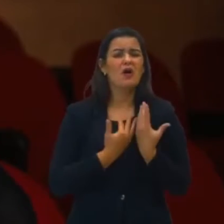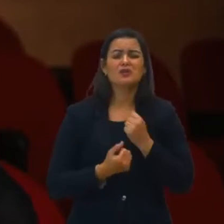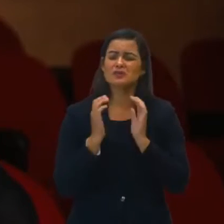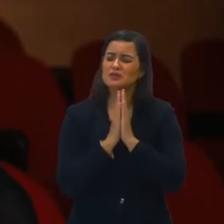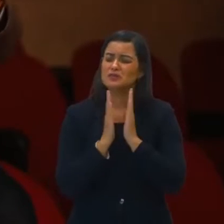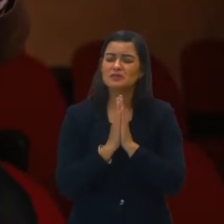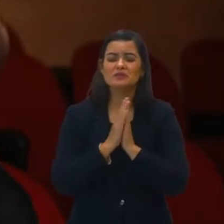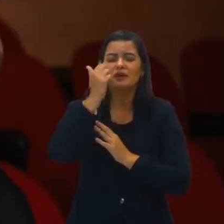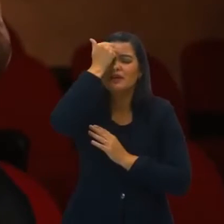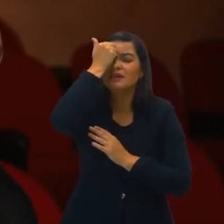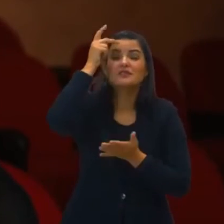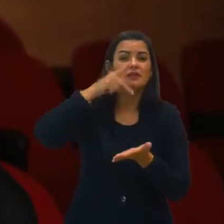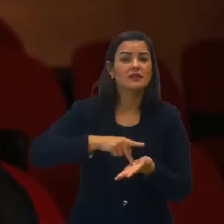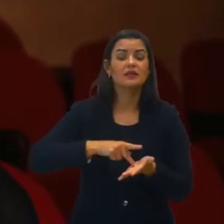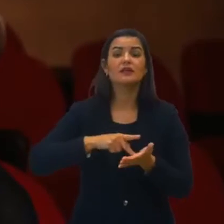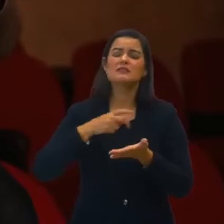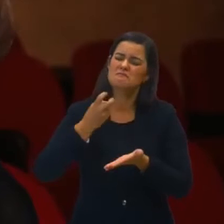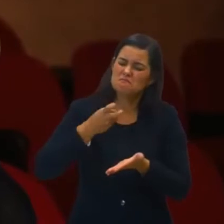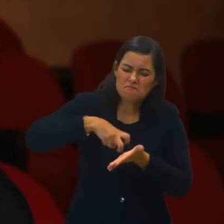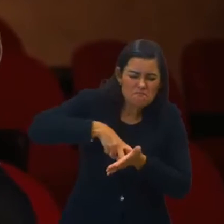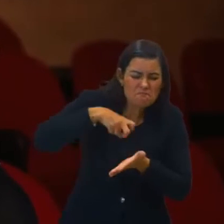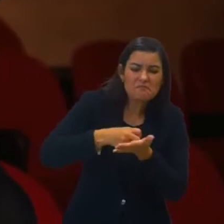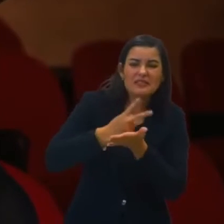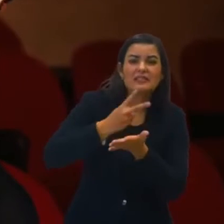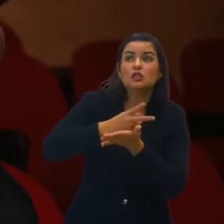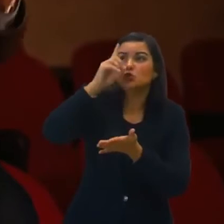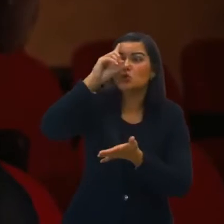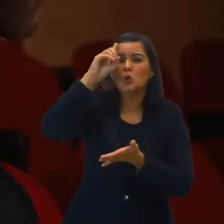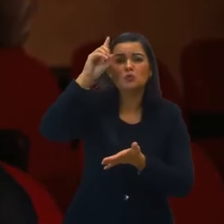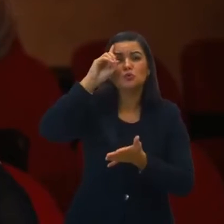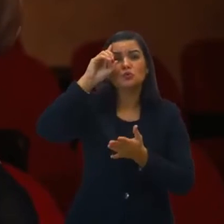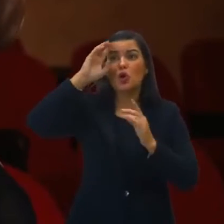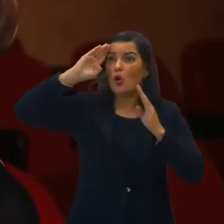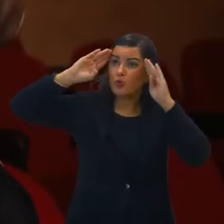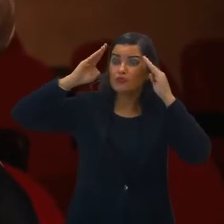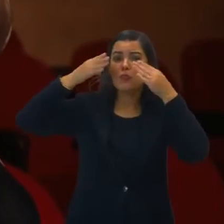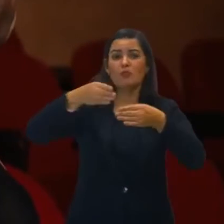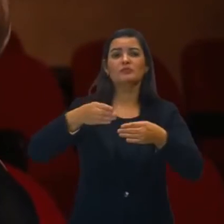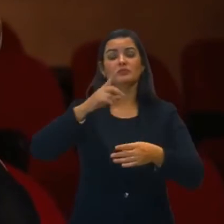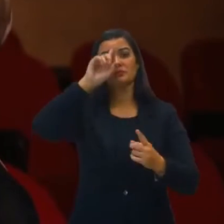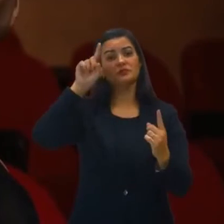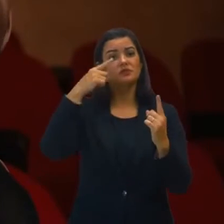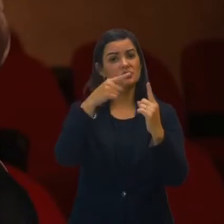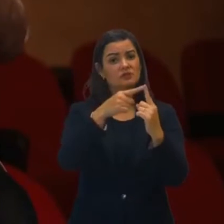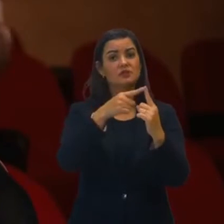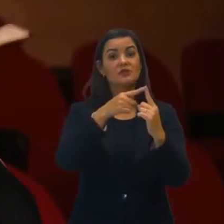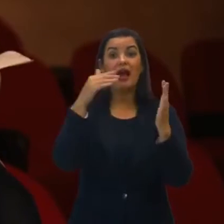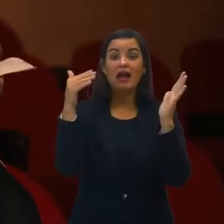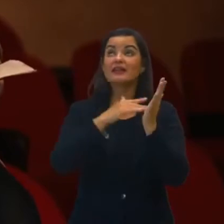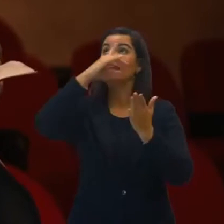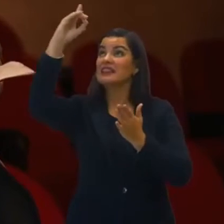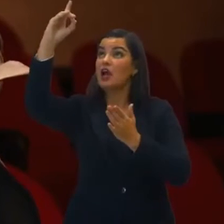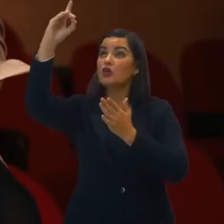com quebrantamento, orar com perseverança, orar com objetividade, orar até que Deus fenda os céus e